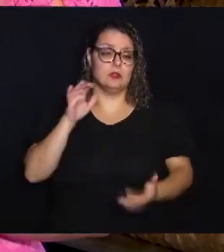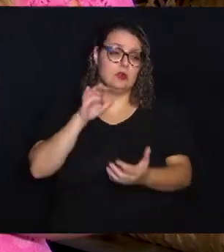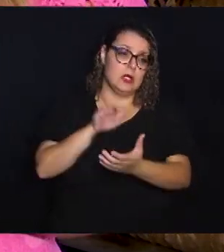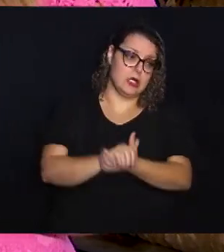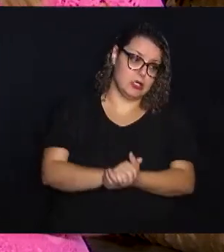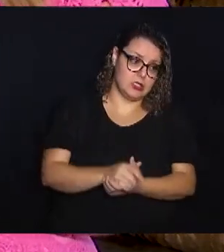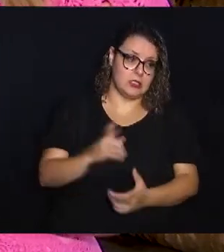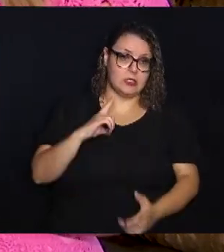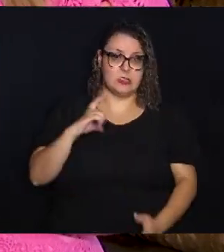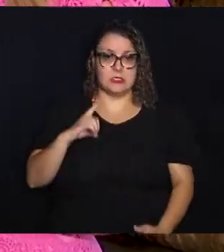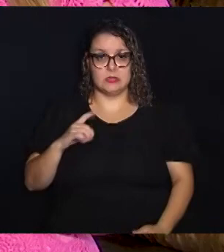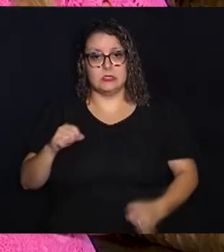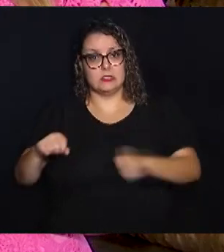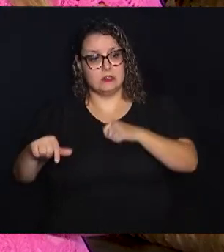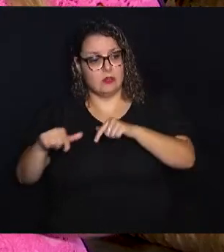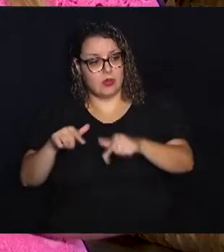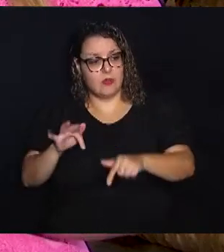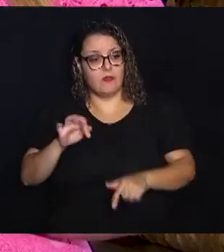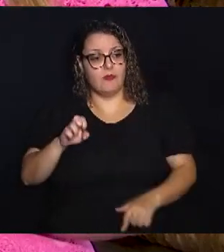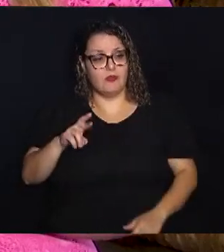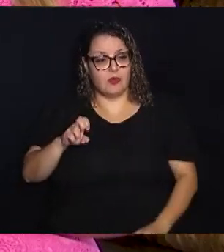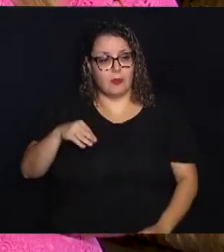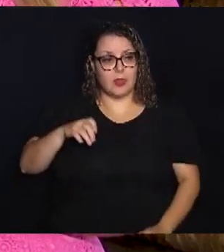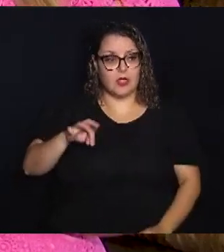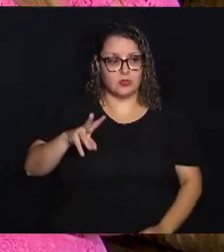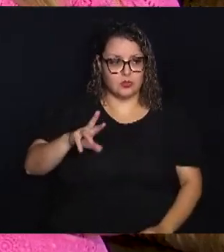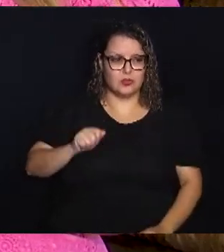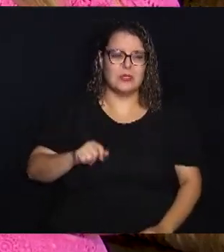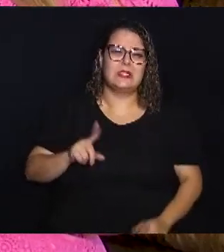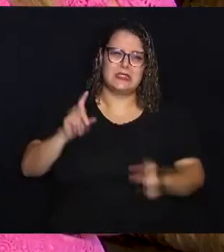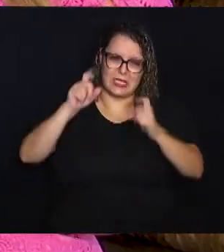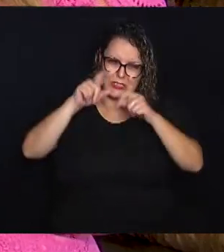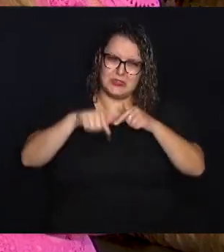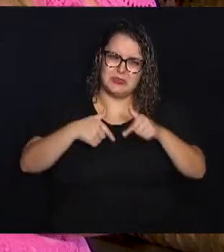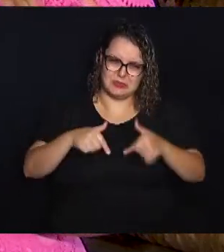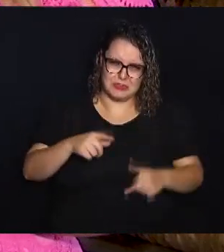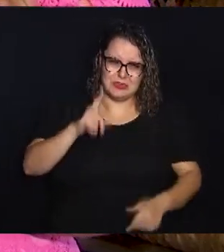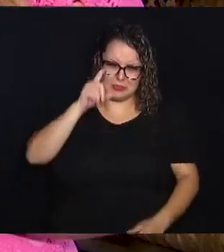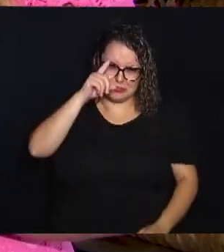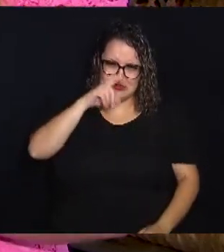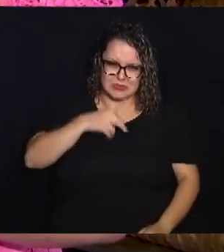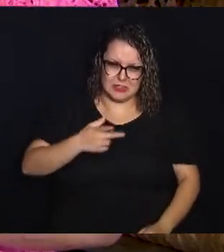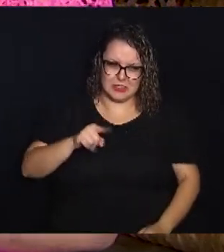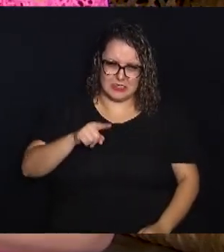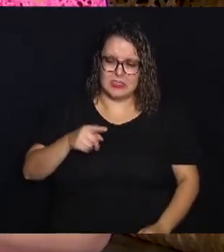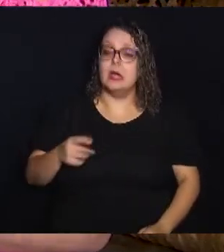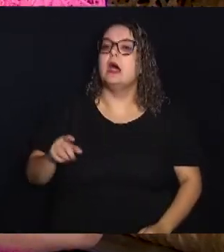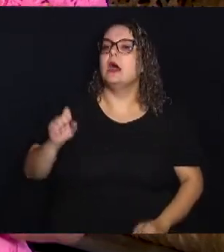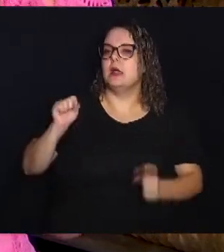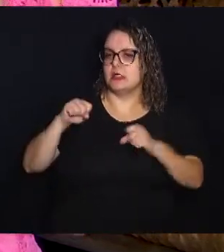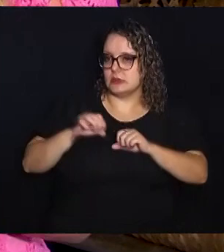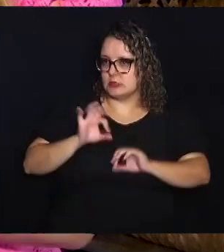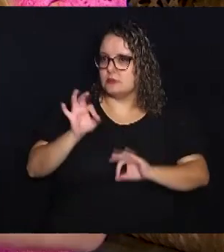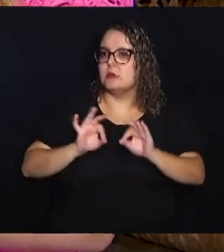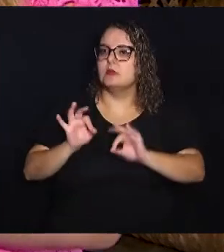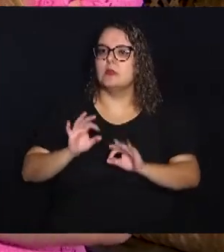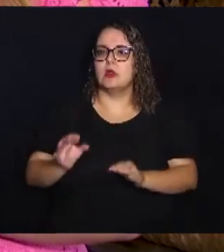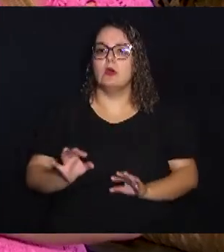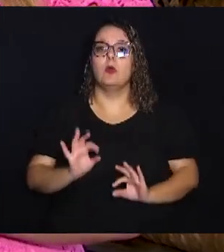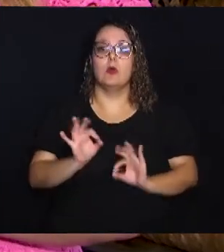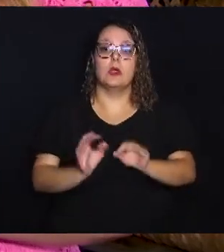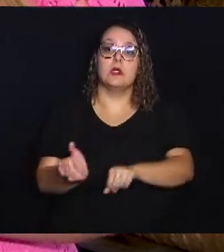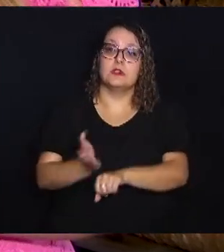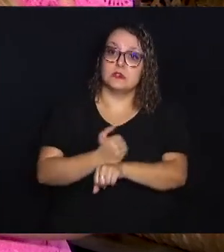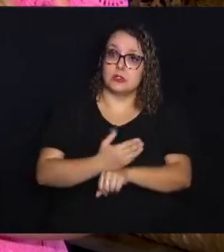os casamentos, tem as formaturas, e aí é muito trampo, lógico, né? Aí é bastante preparo, bastante